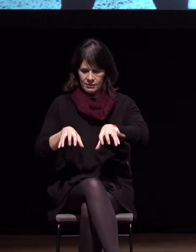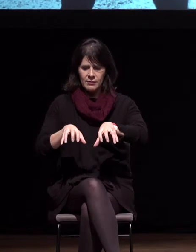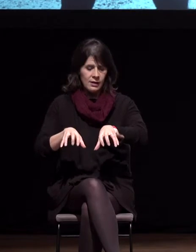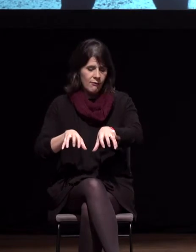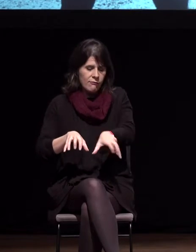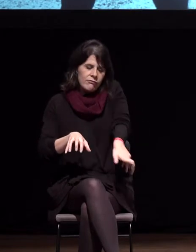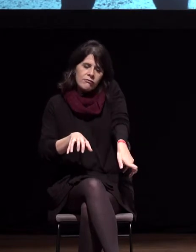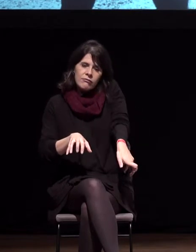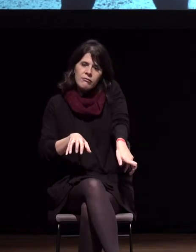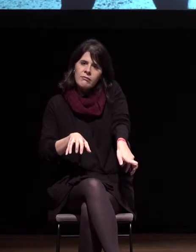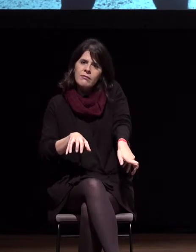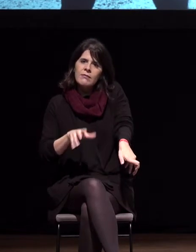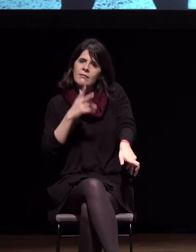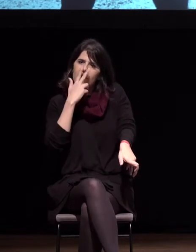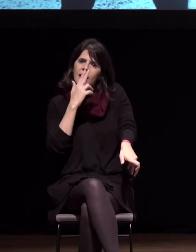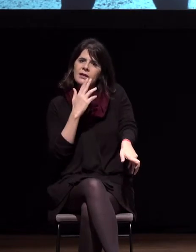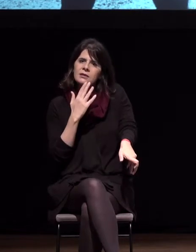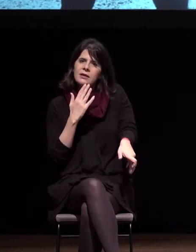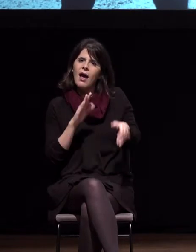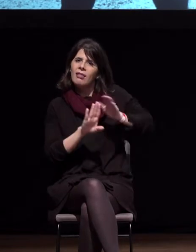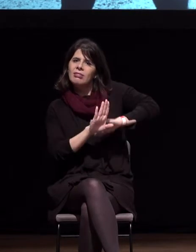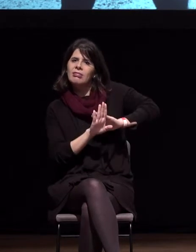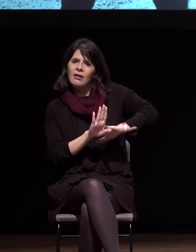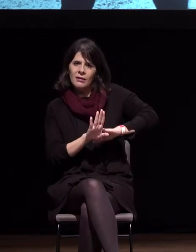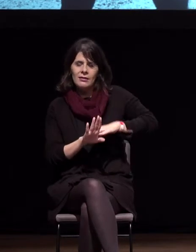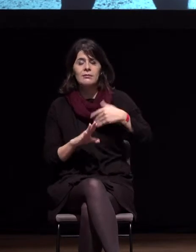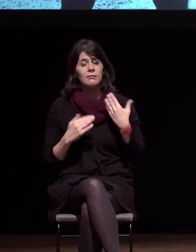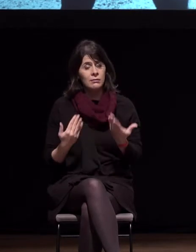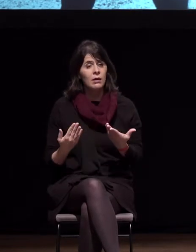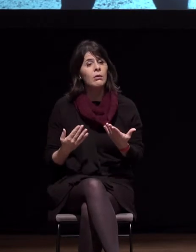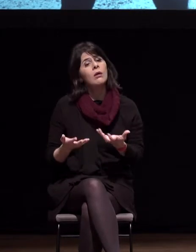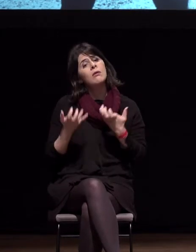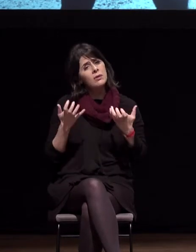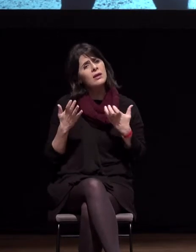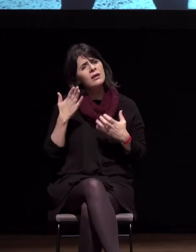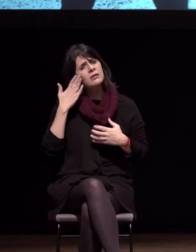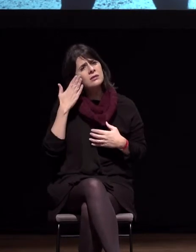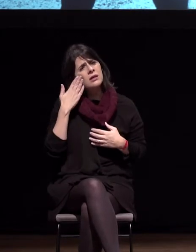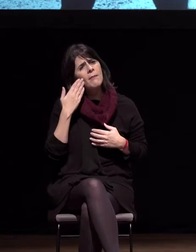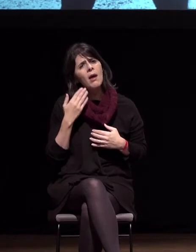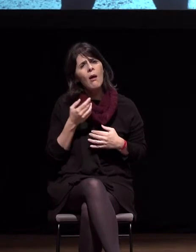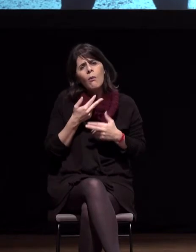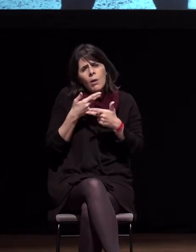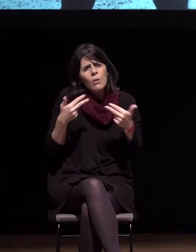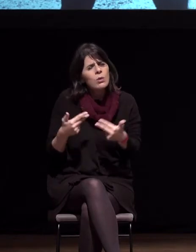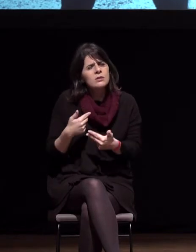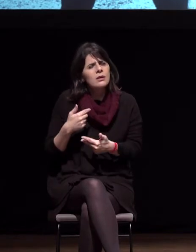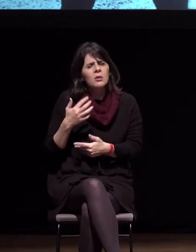exemplos também que a gente conhece, mas nunca atentou, eu gostaria de ouvir. Obrigada.